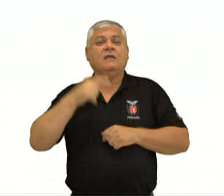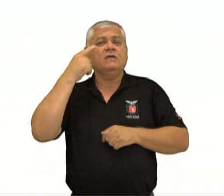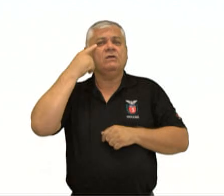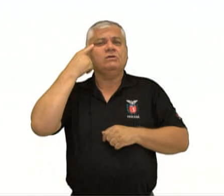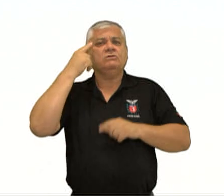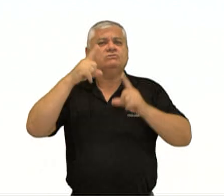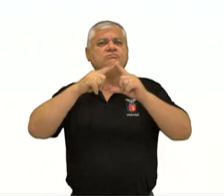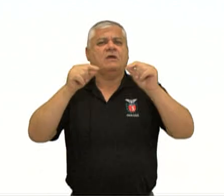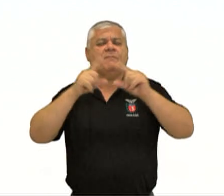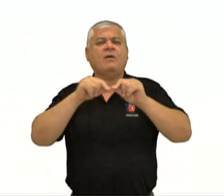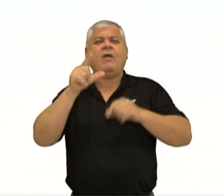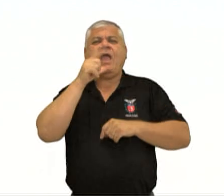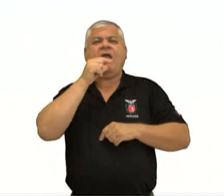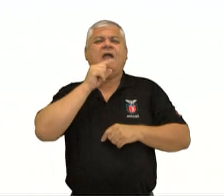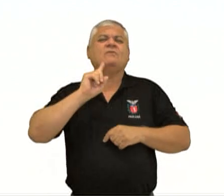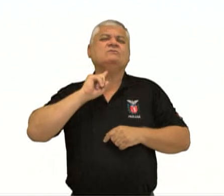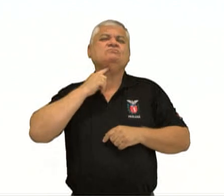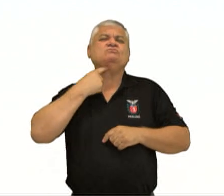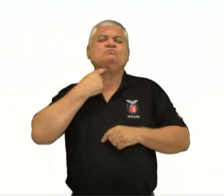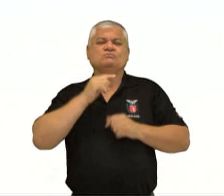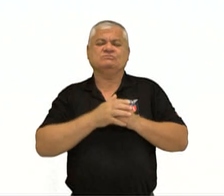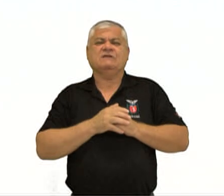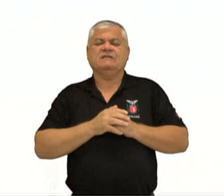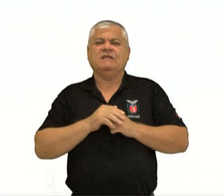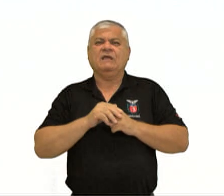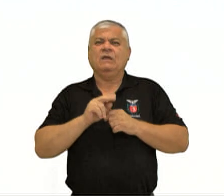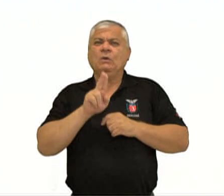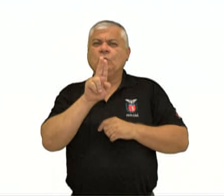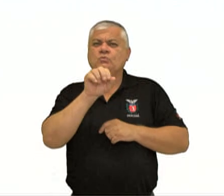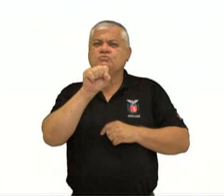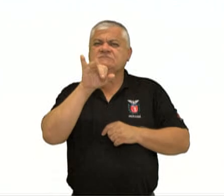água contaminada da usina de Fukushima no mar.